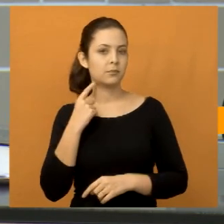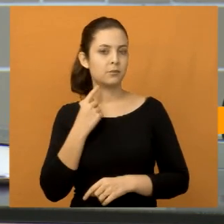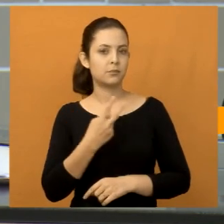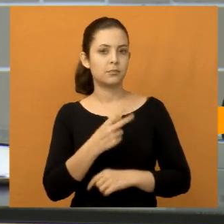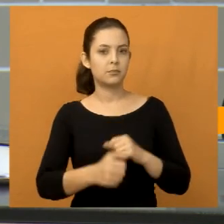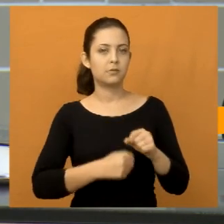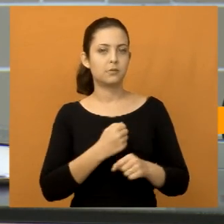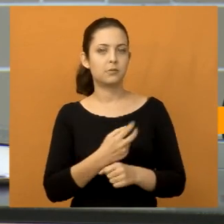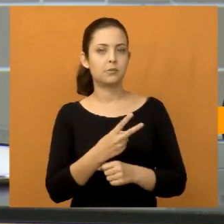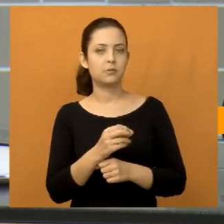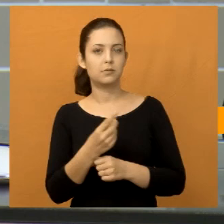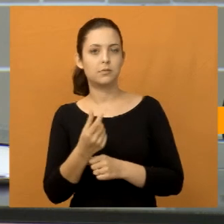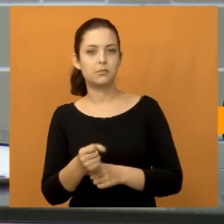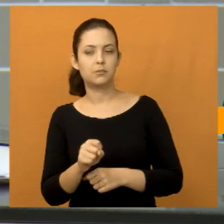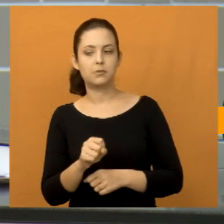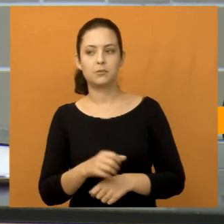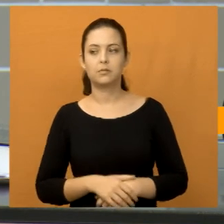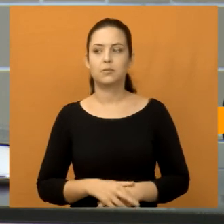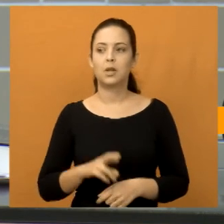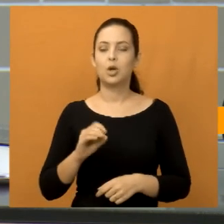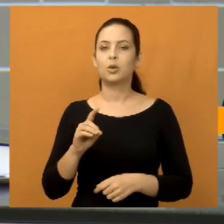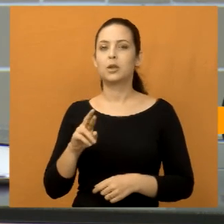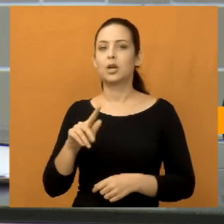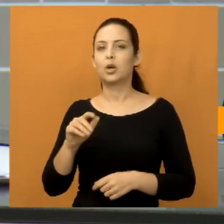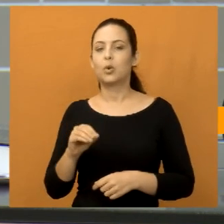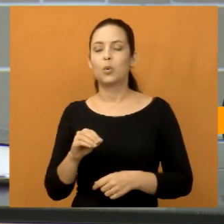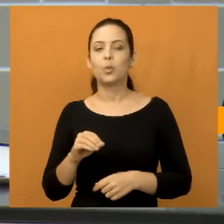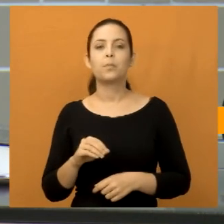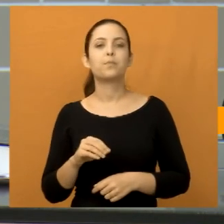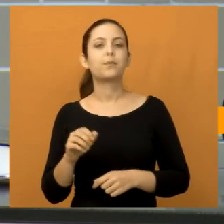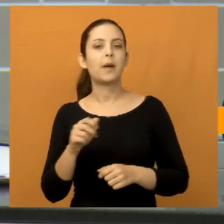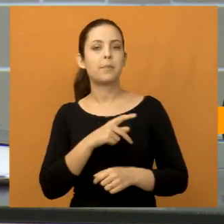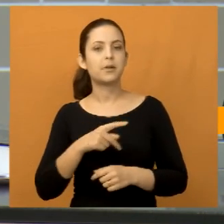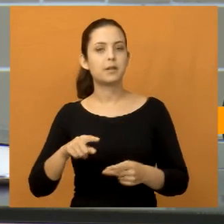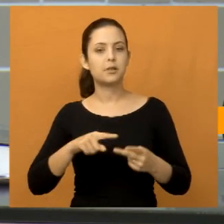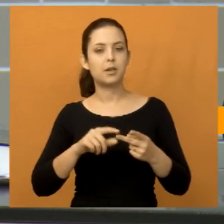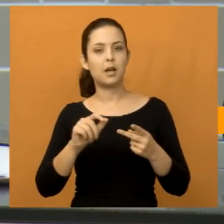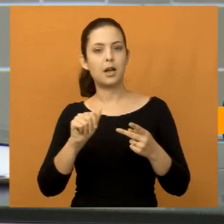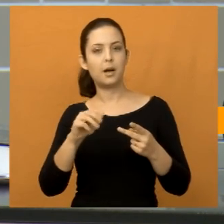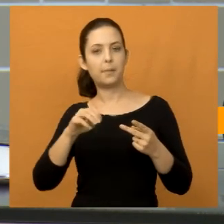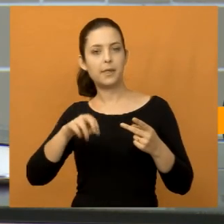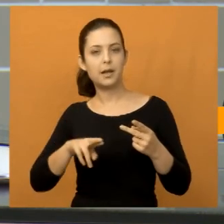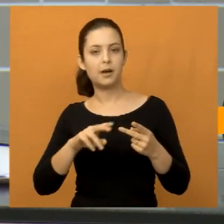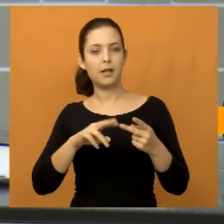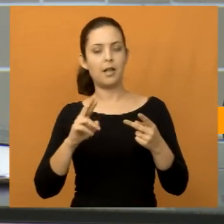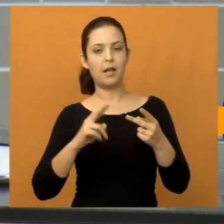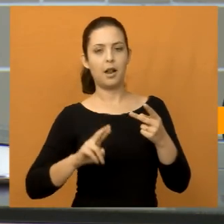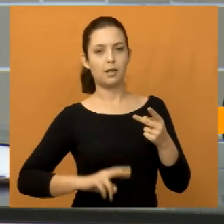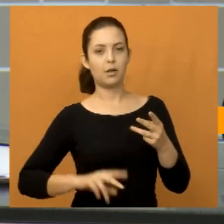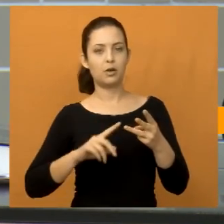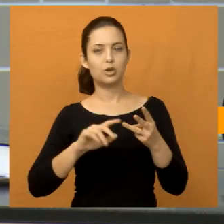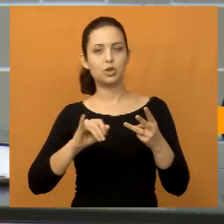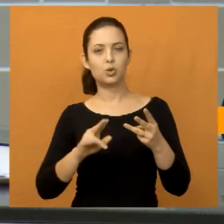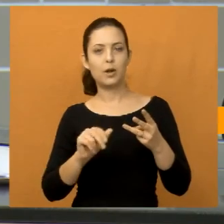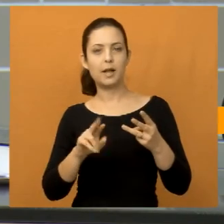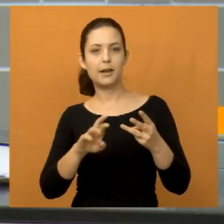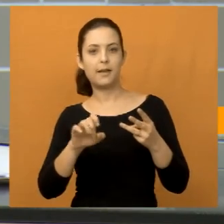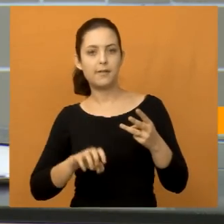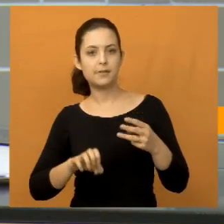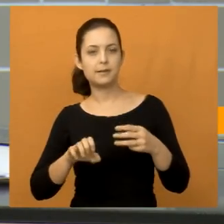2018, Dr. Rodrigo Salomão, presidente, Abner de Madureira, relator, e Juarez Araújo, membro.